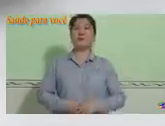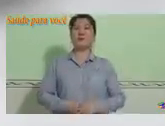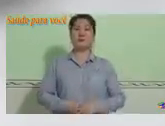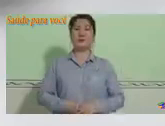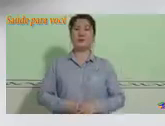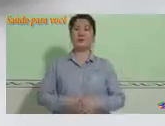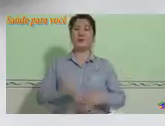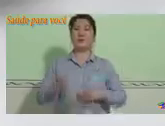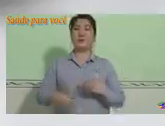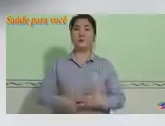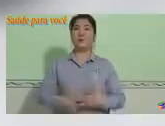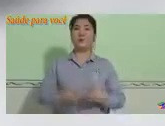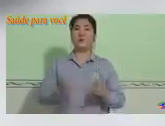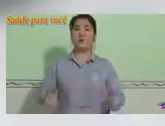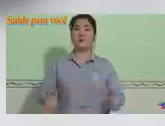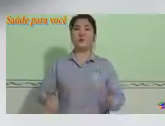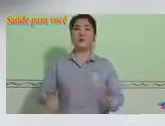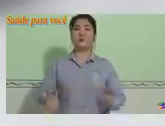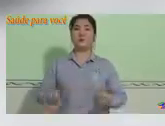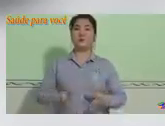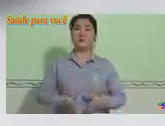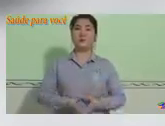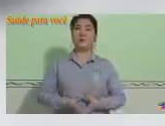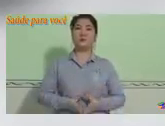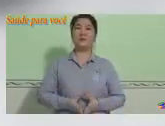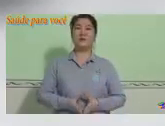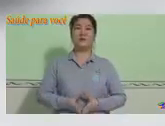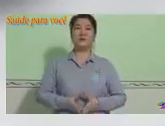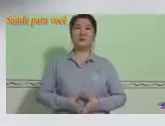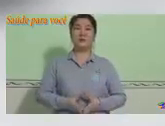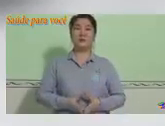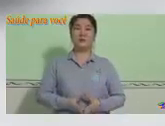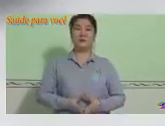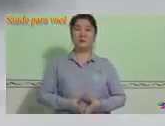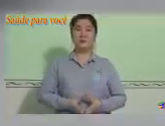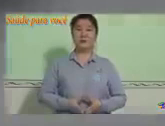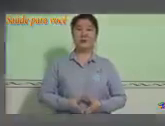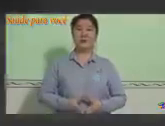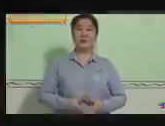SERALIZAR 4 S E acento agudo RISDE 8 a 12 repetições,